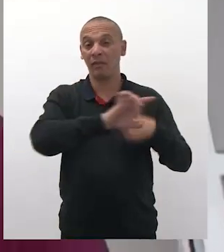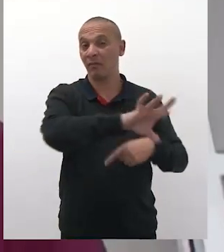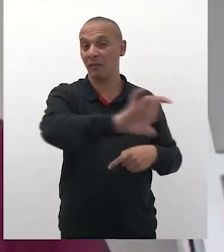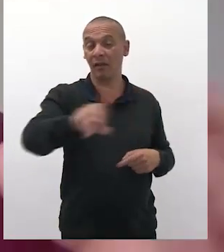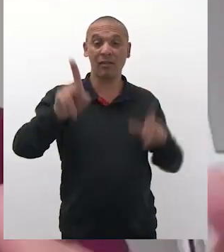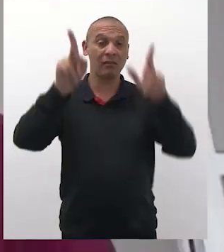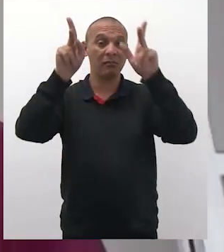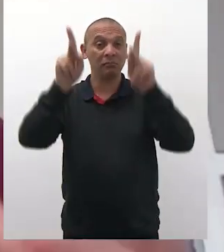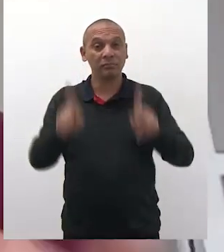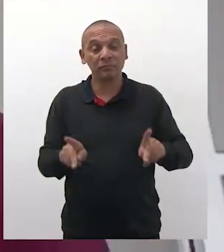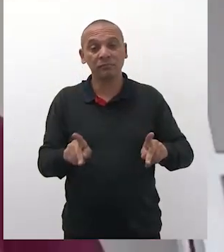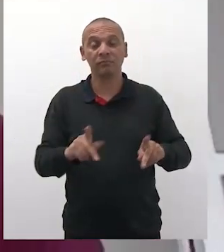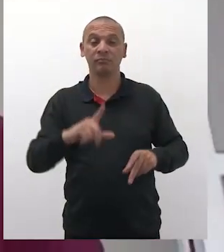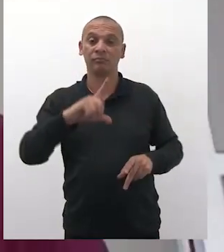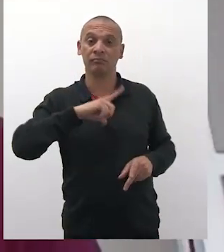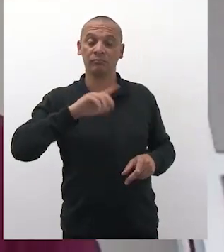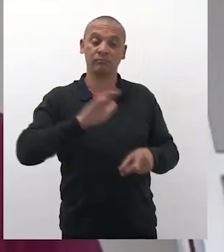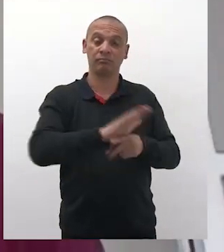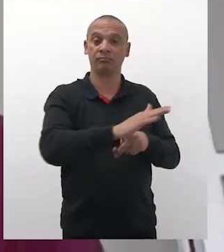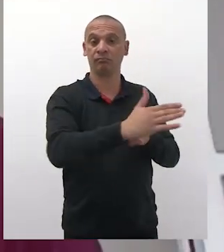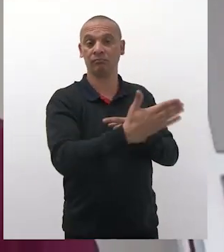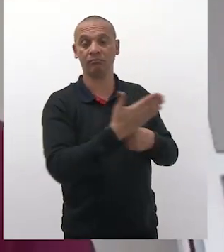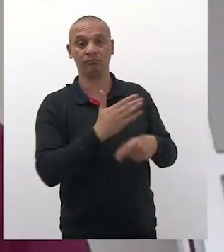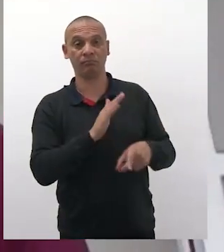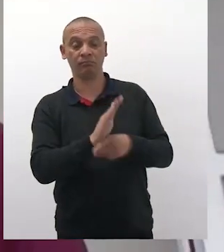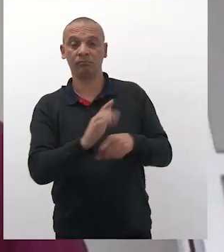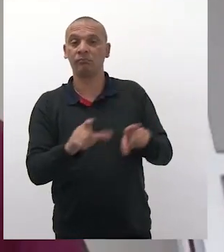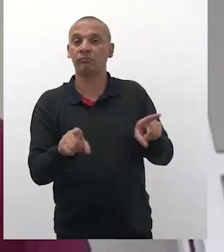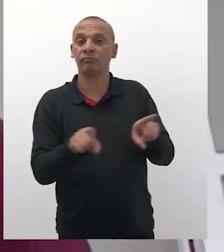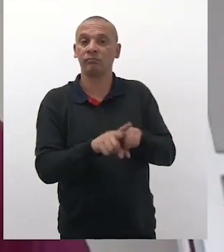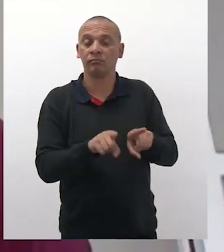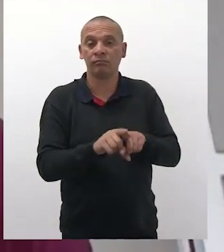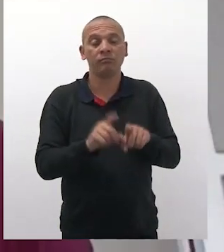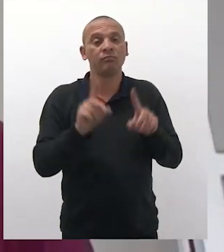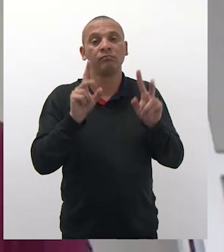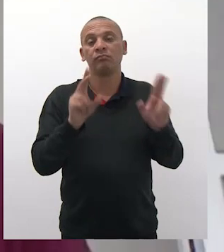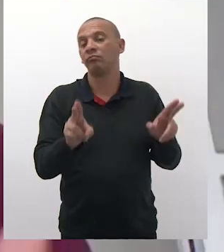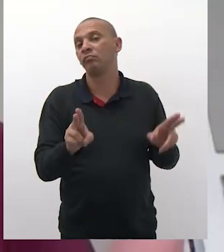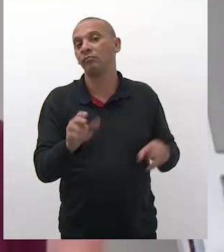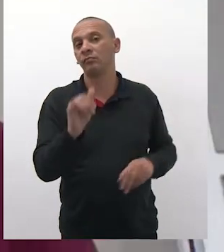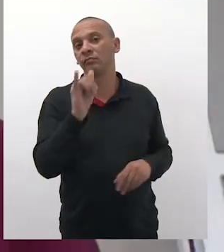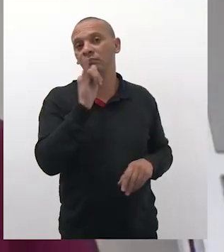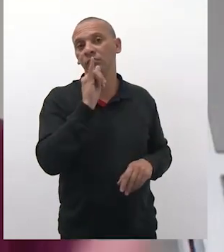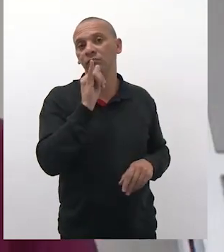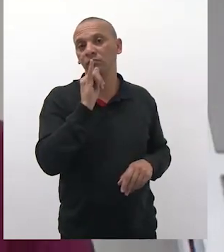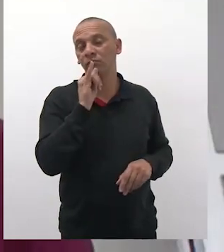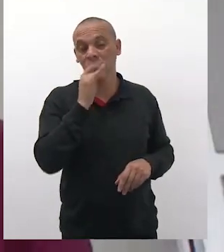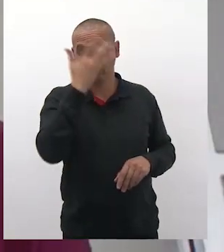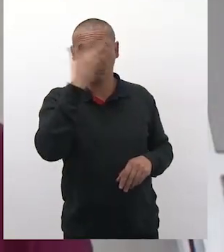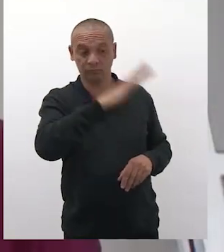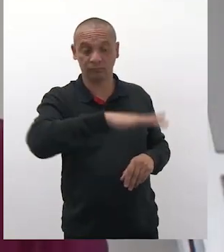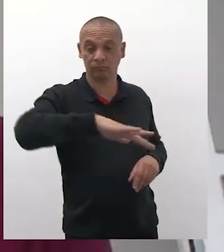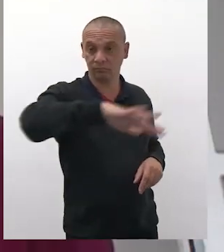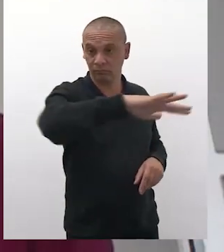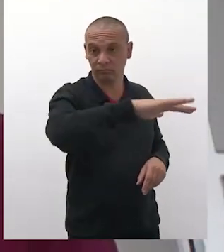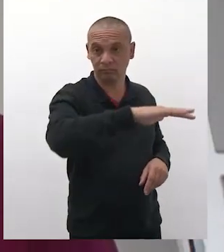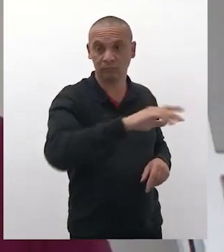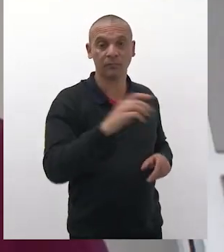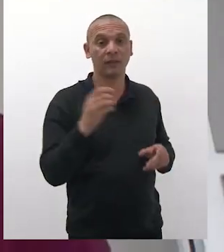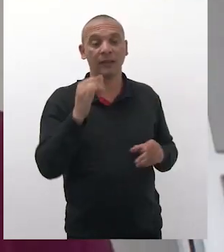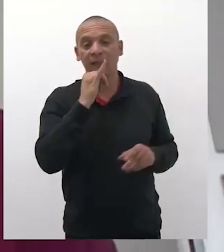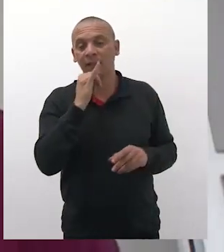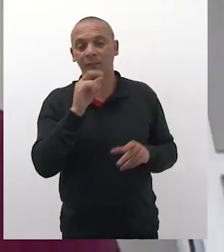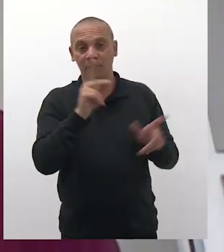que está em colaboração com o o colaborador, que no nosso caso aqui